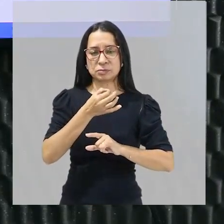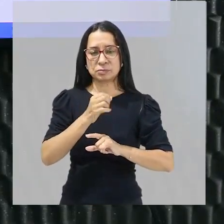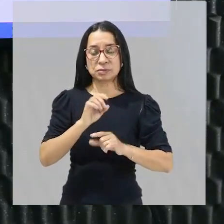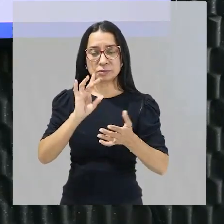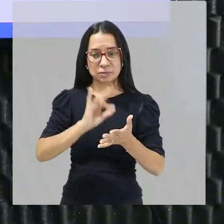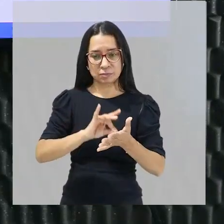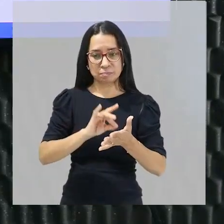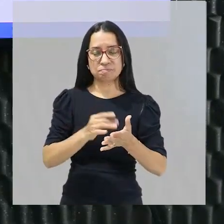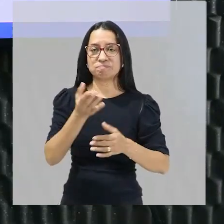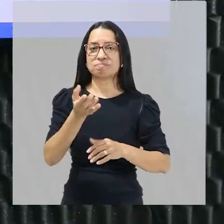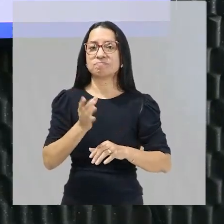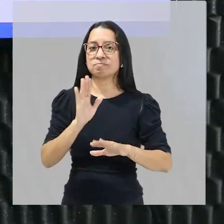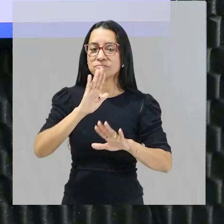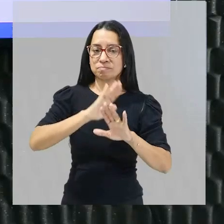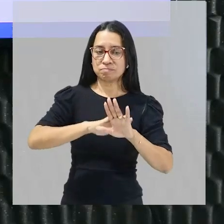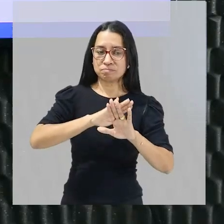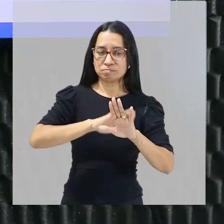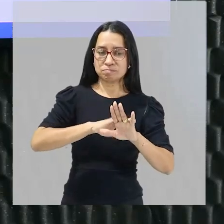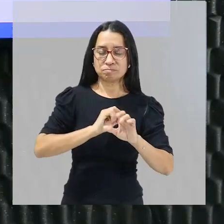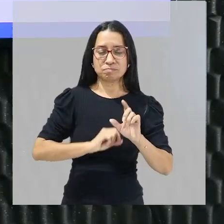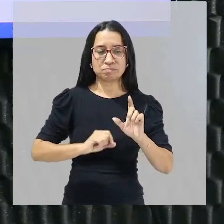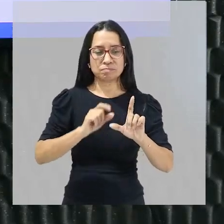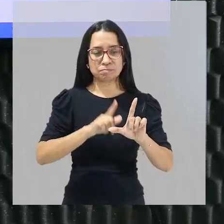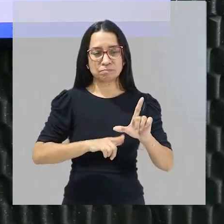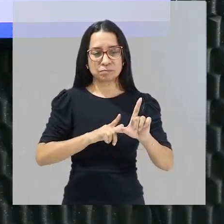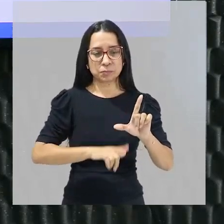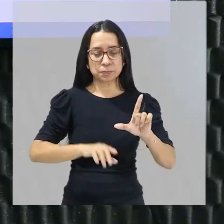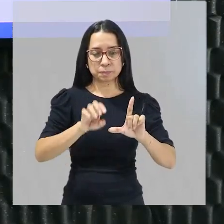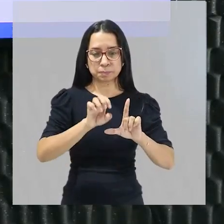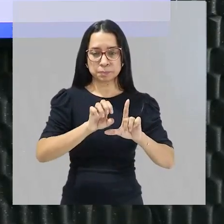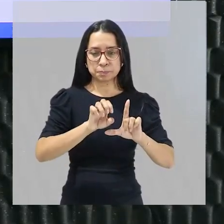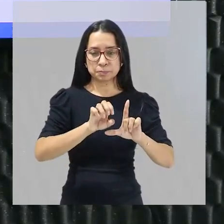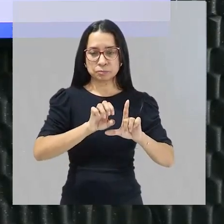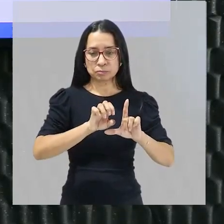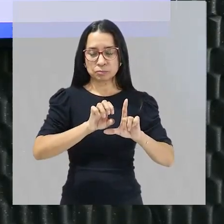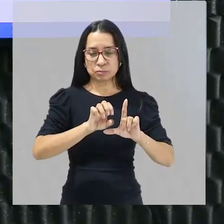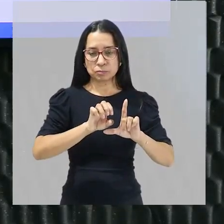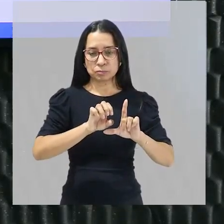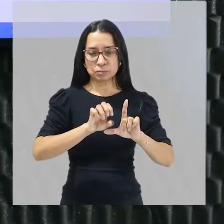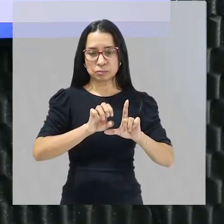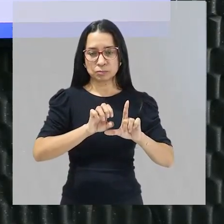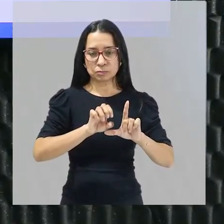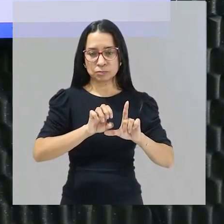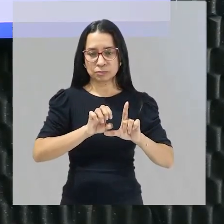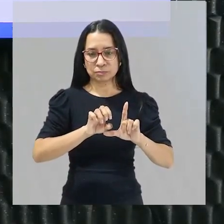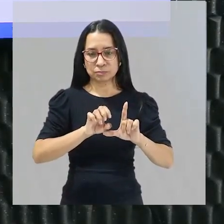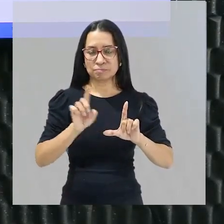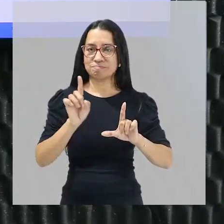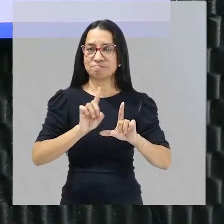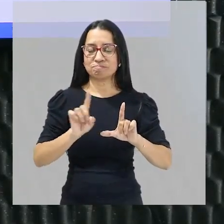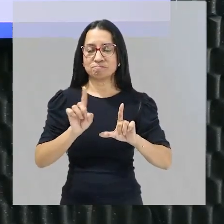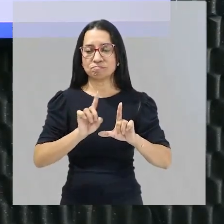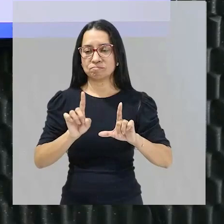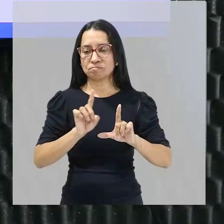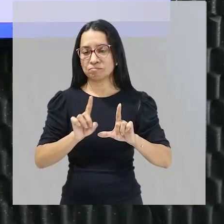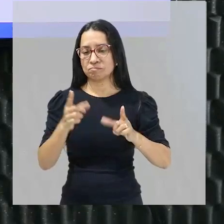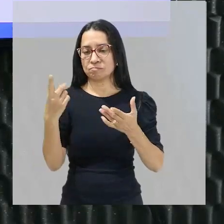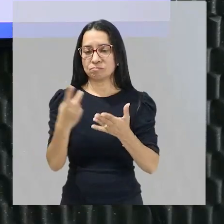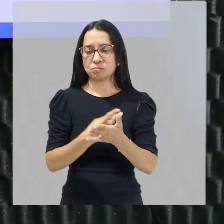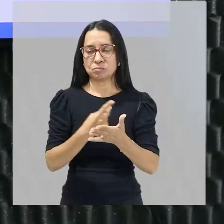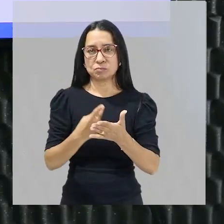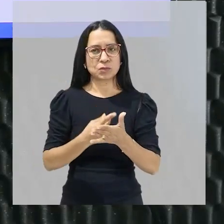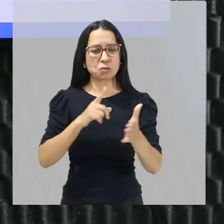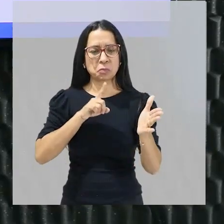ideologizar a coisa. Questionar os estereótipos hegemônicos? Nunca. Não é